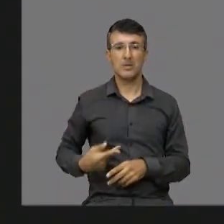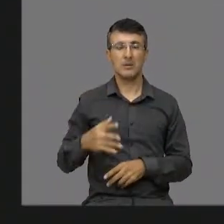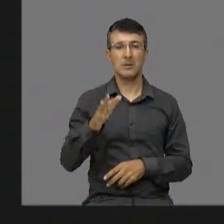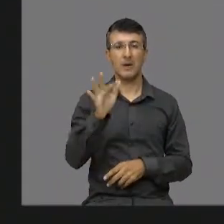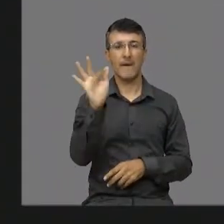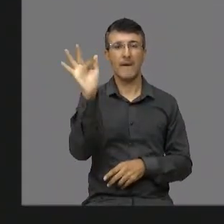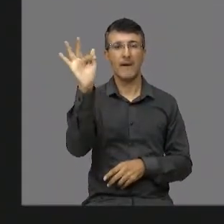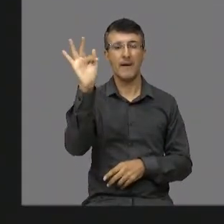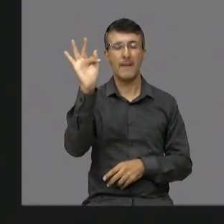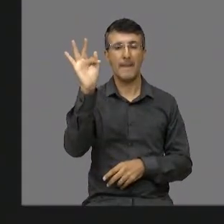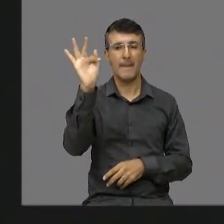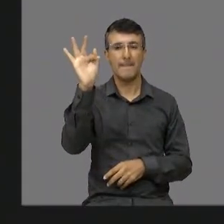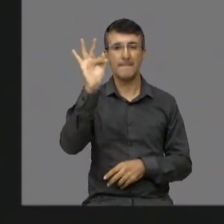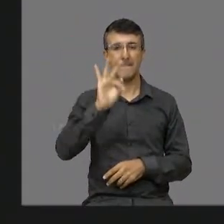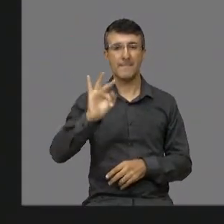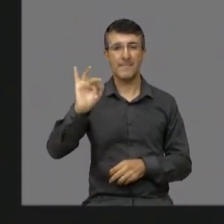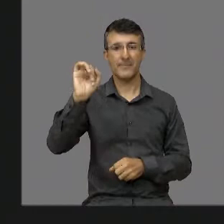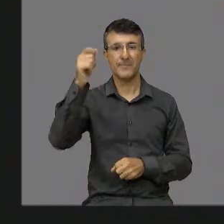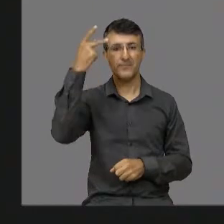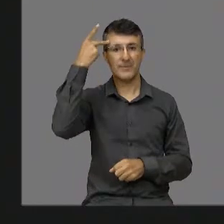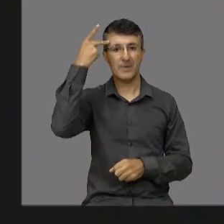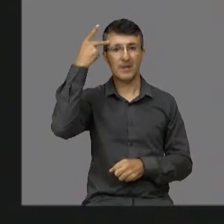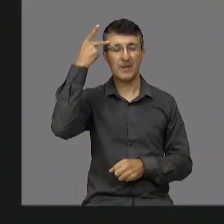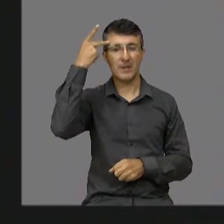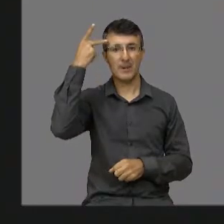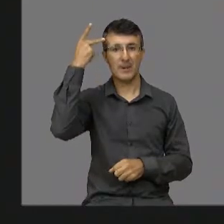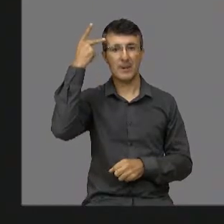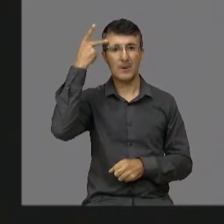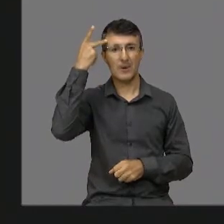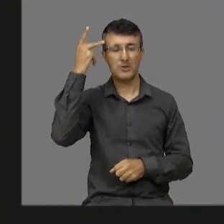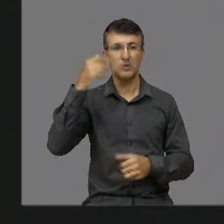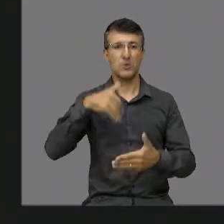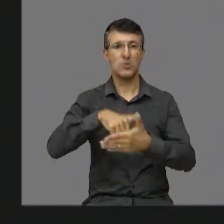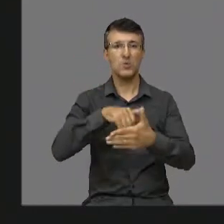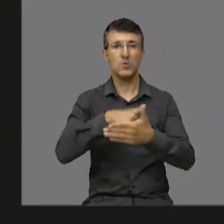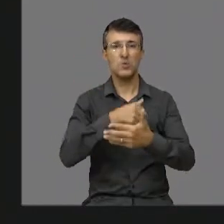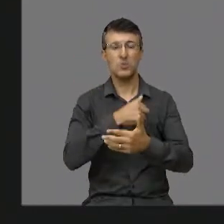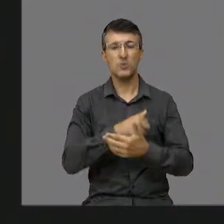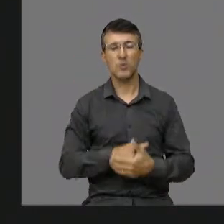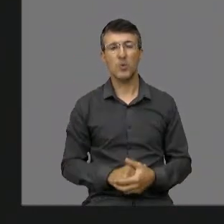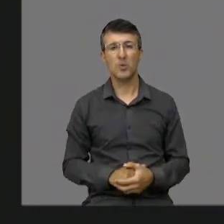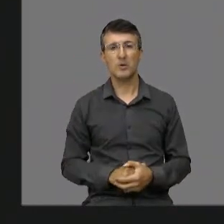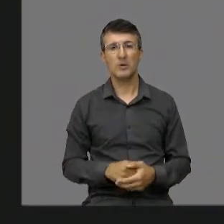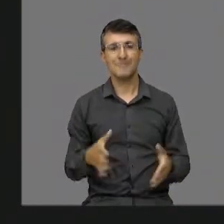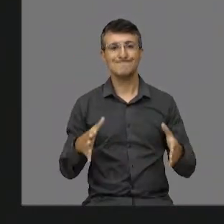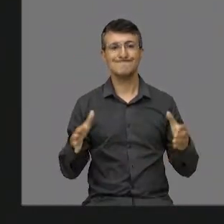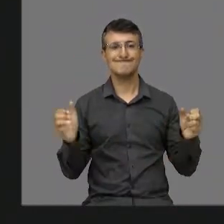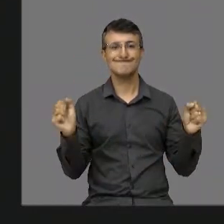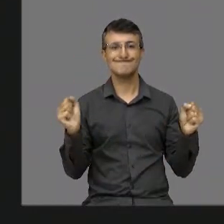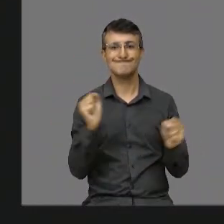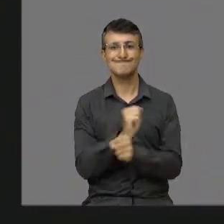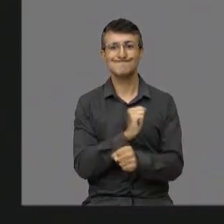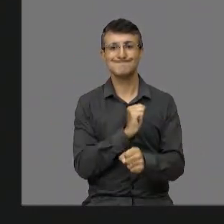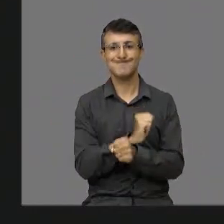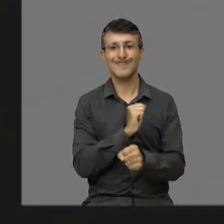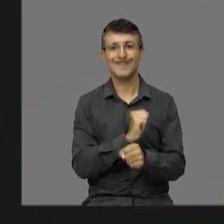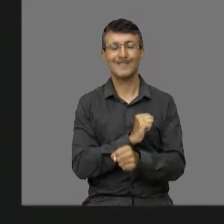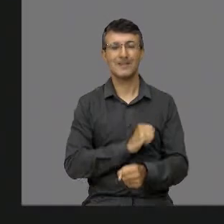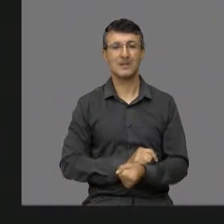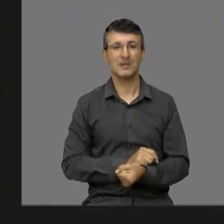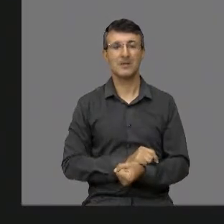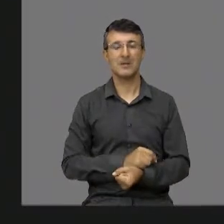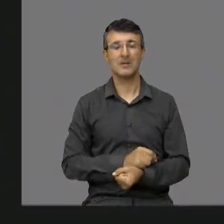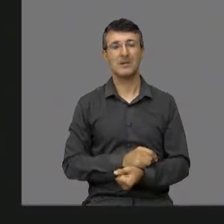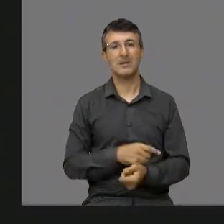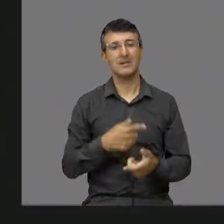que vai parar, e eu, como eu também tenho esse trabalho, então, Mélia, eu queria muito poder ficar, mas eu não consigo ficar, justamente porque eu tenho reunião nesse